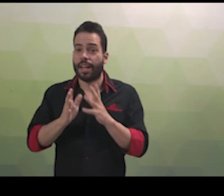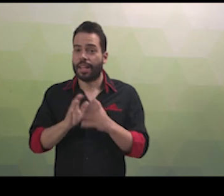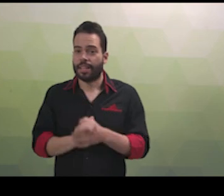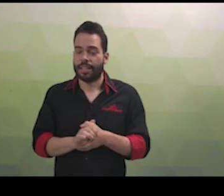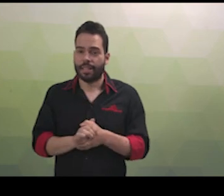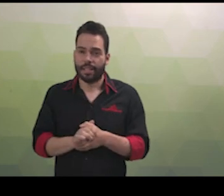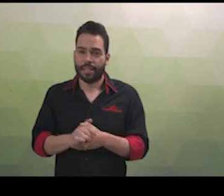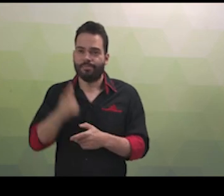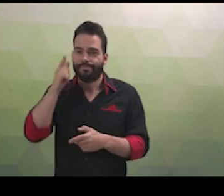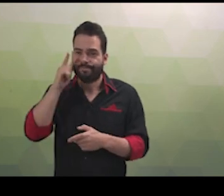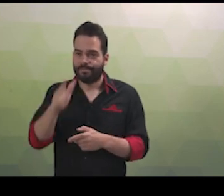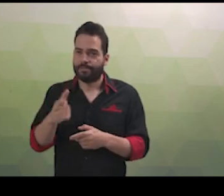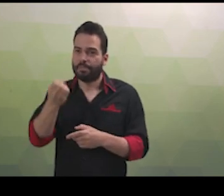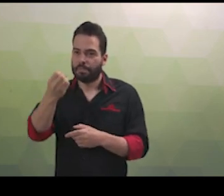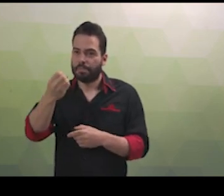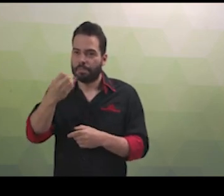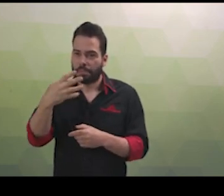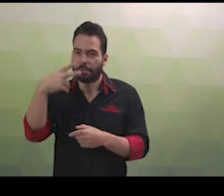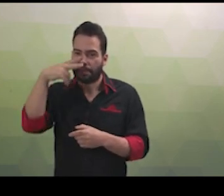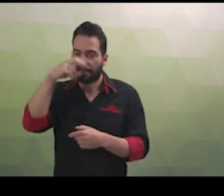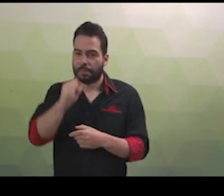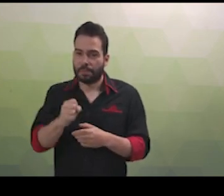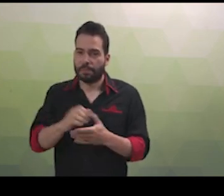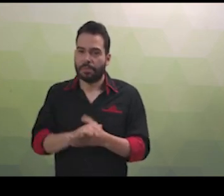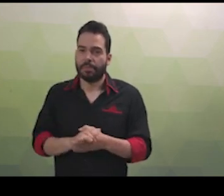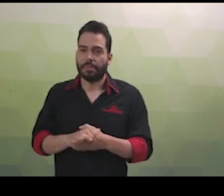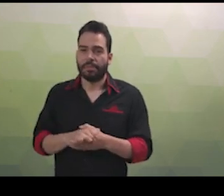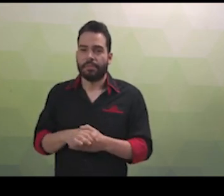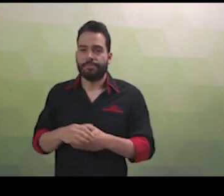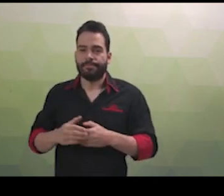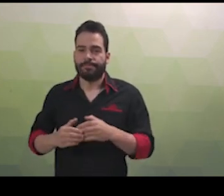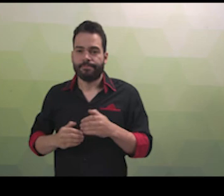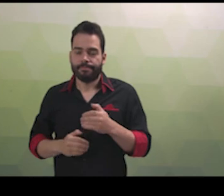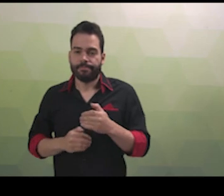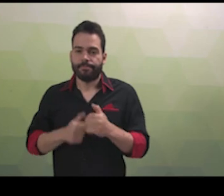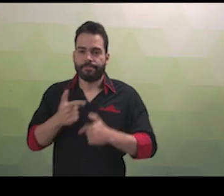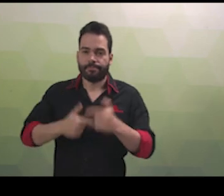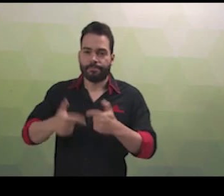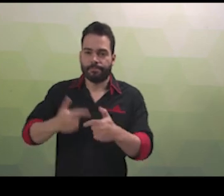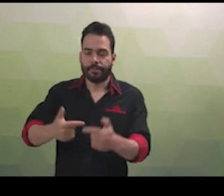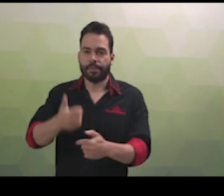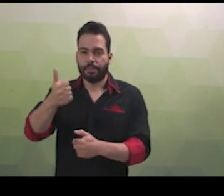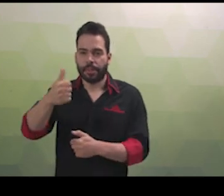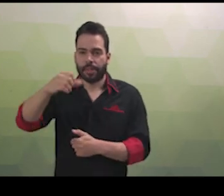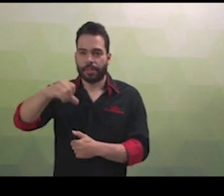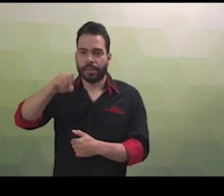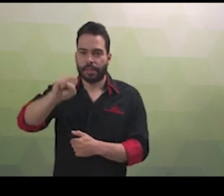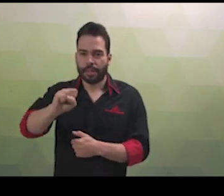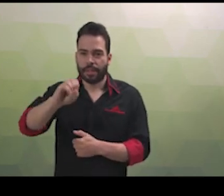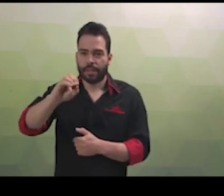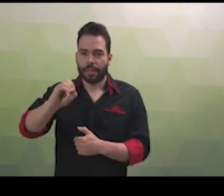foi uma das conquistas mais expressivas de um movimento que emergira nos anos 1980 e se consolidara nos